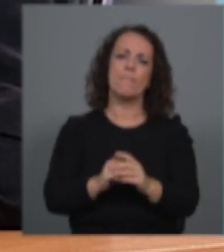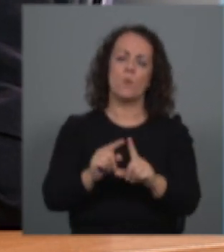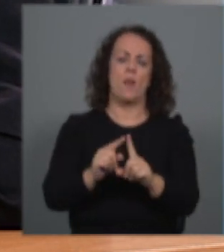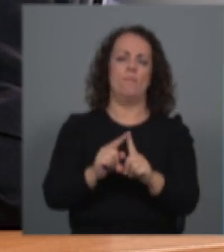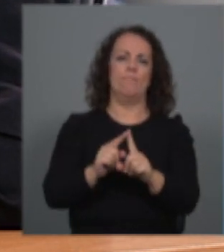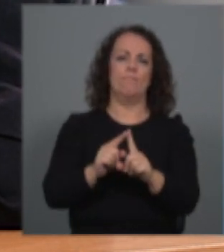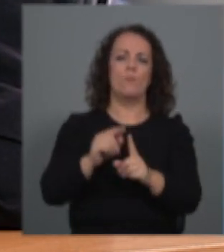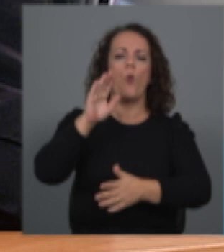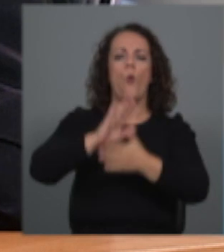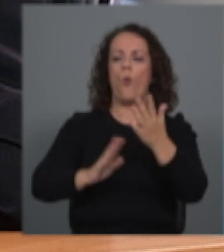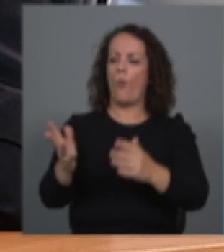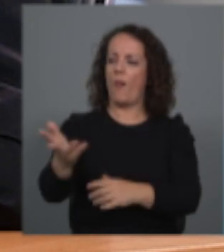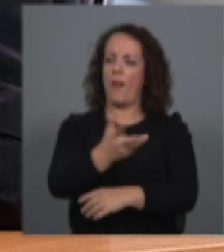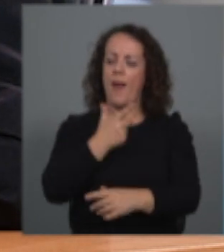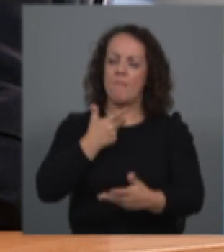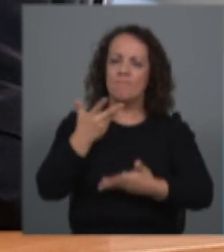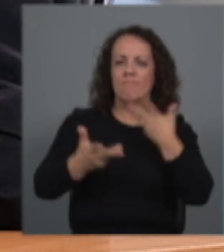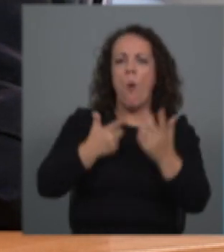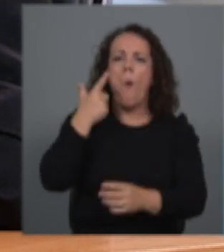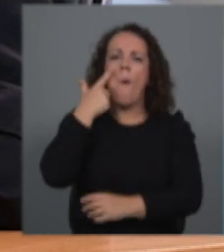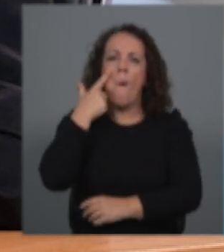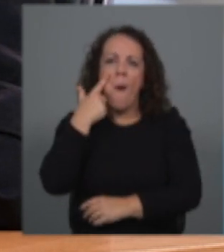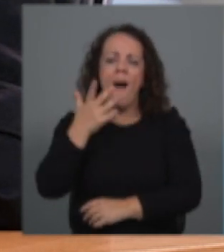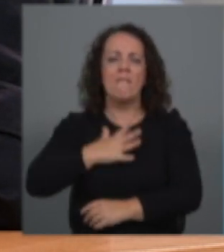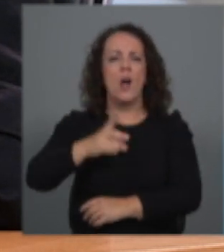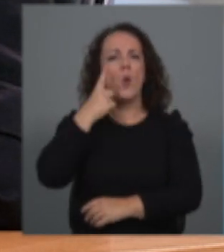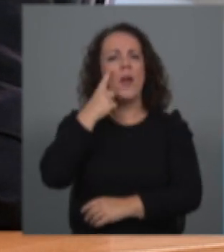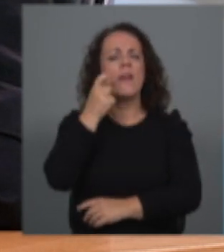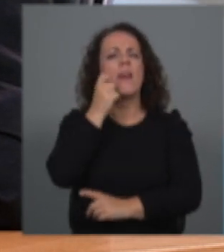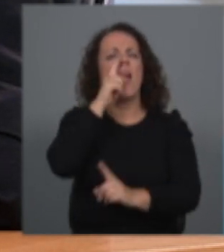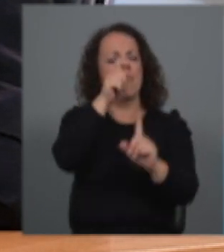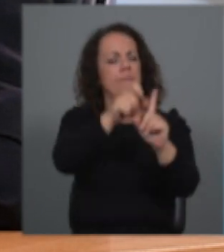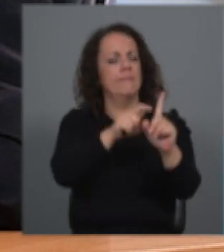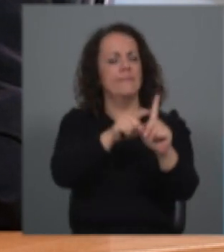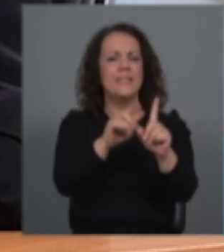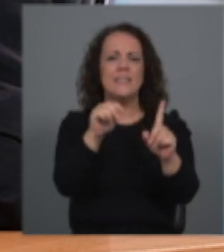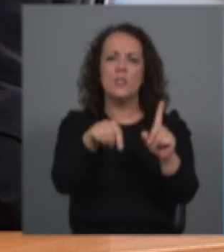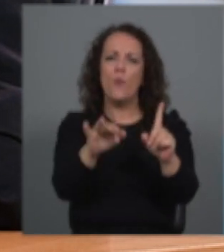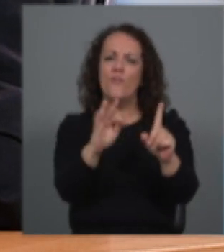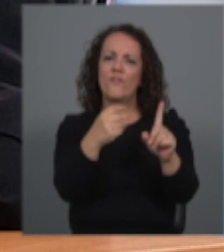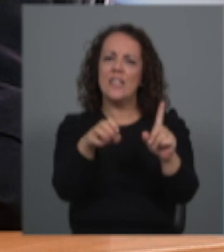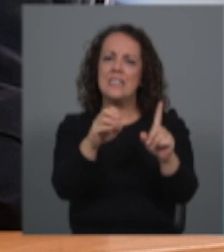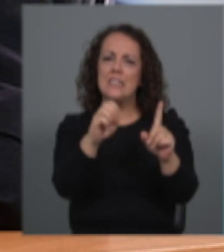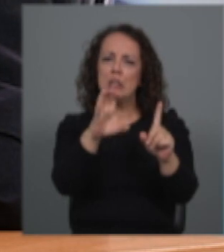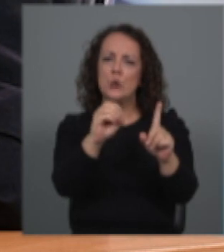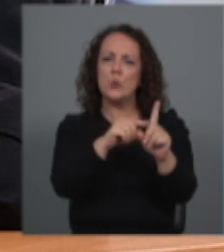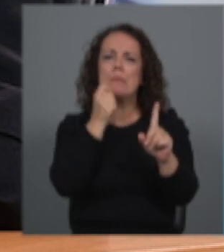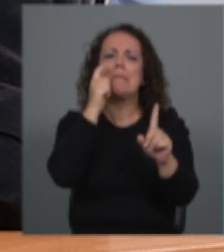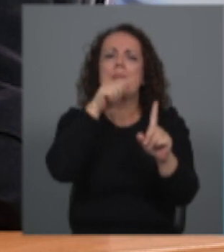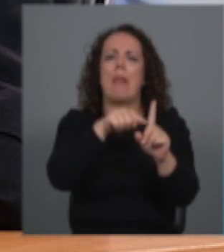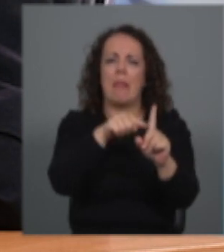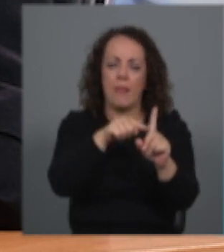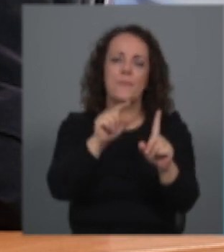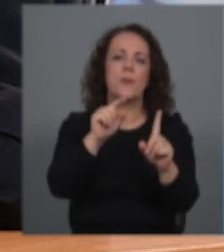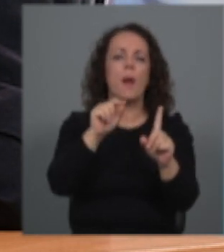com outros meus colegas conhecer melhor a figura de São Francisco. Graças também a algumas